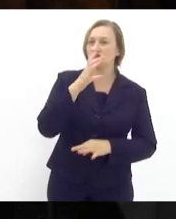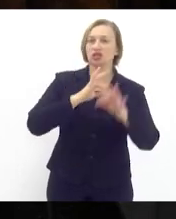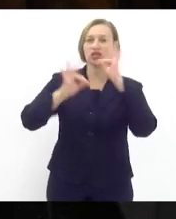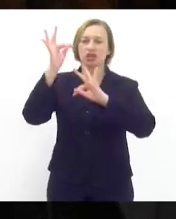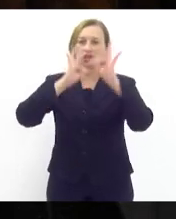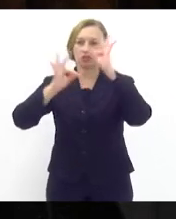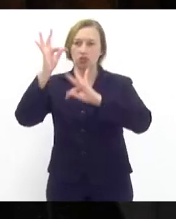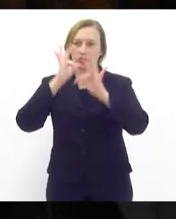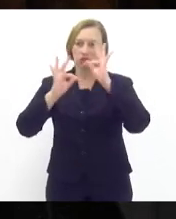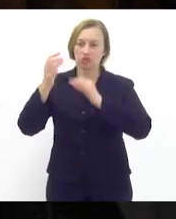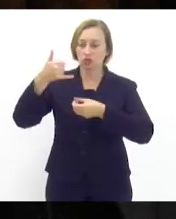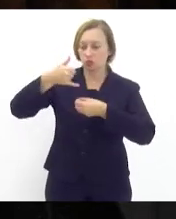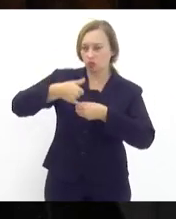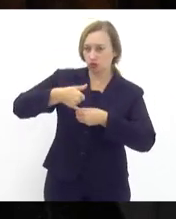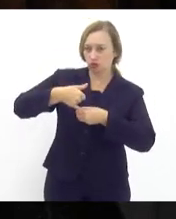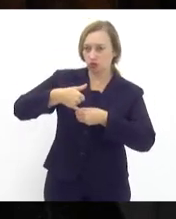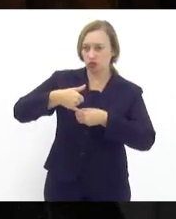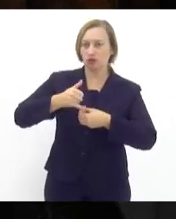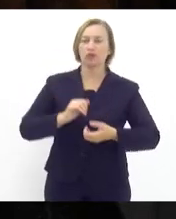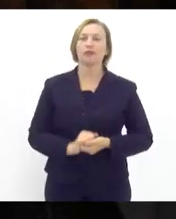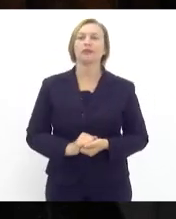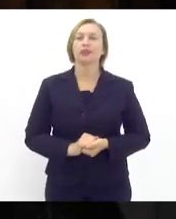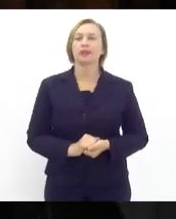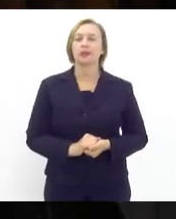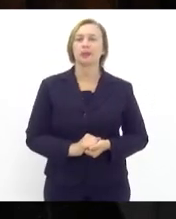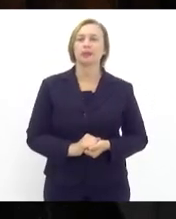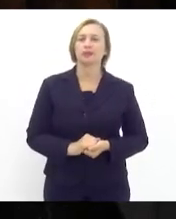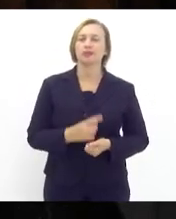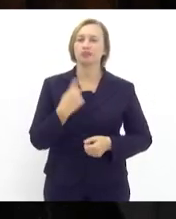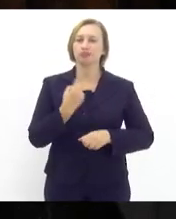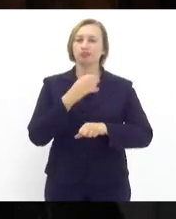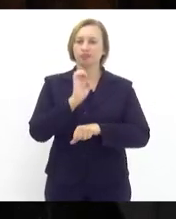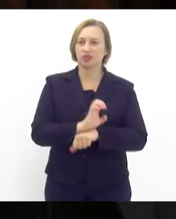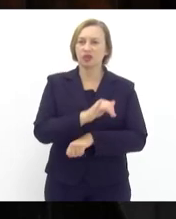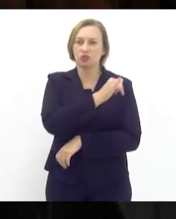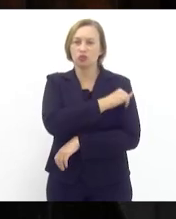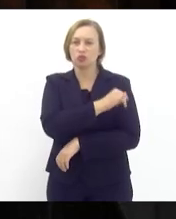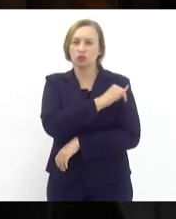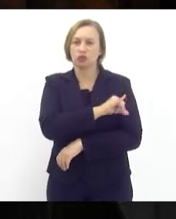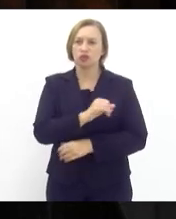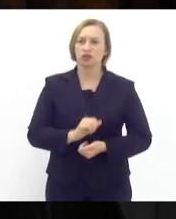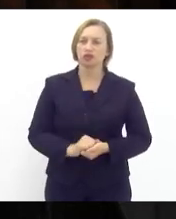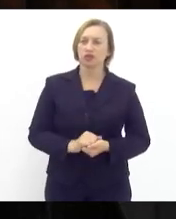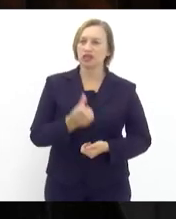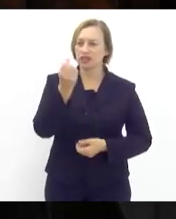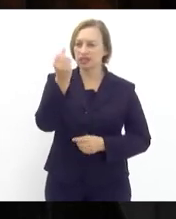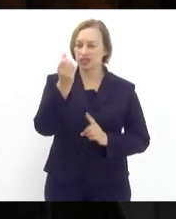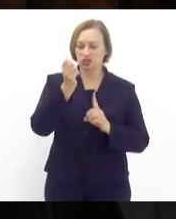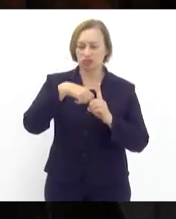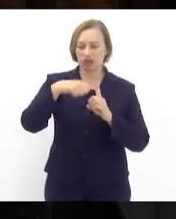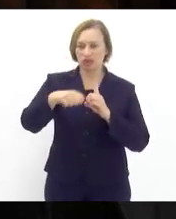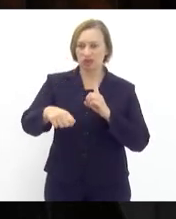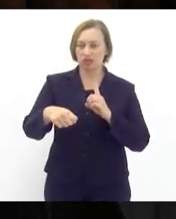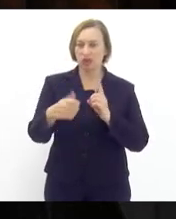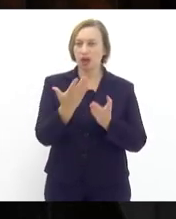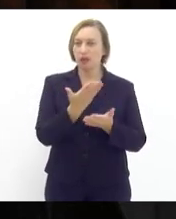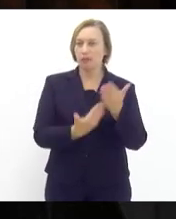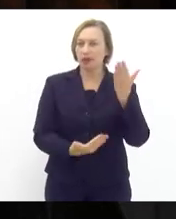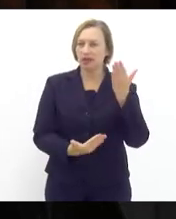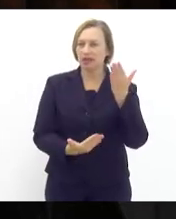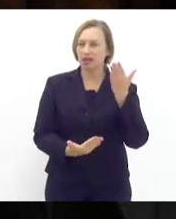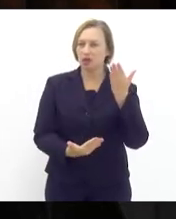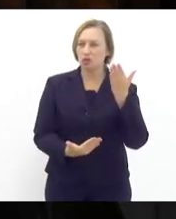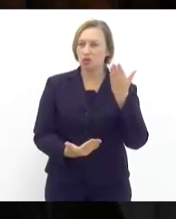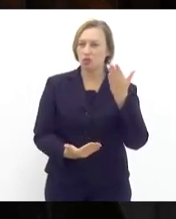e combustíveis com isso o nosso Estado do Rio de Janeiro em seis meses perdeu a